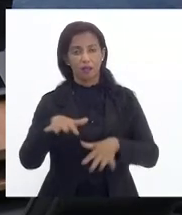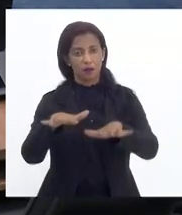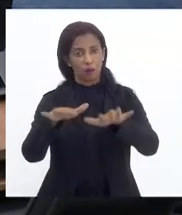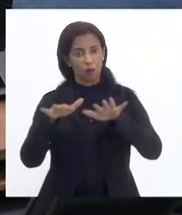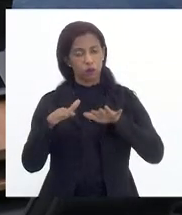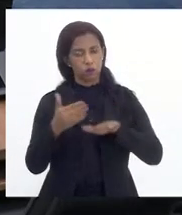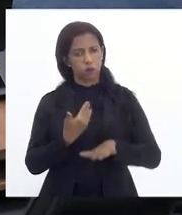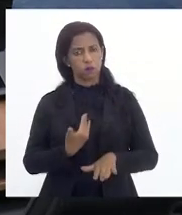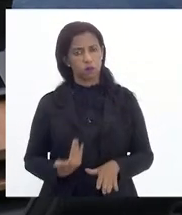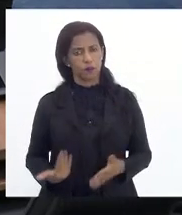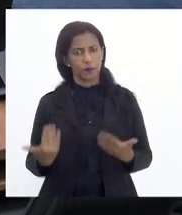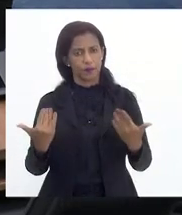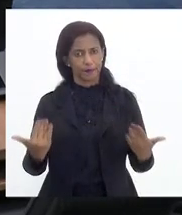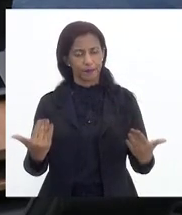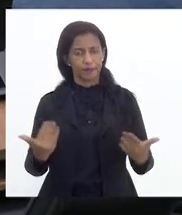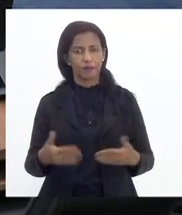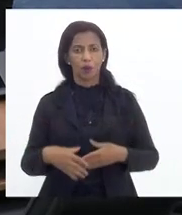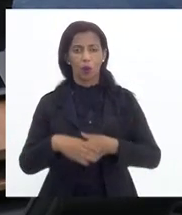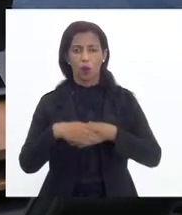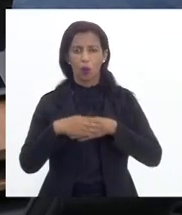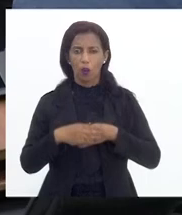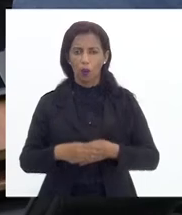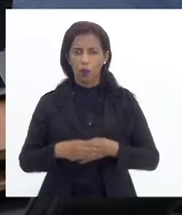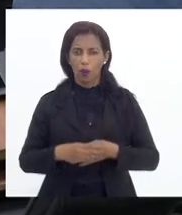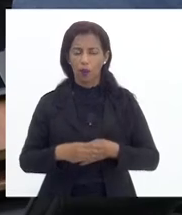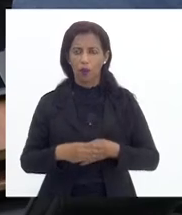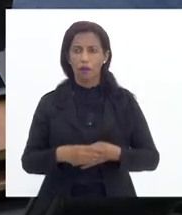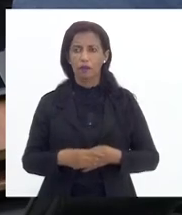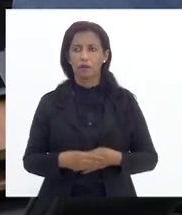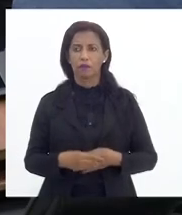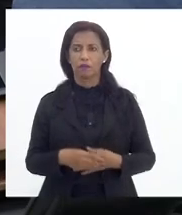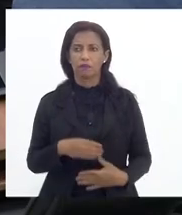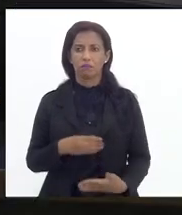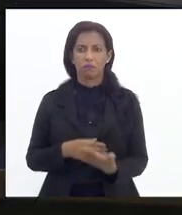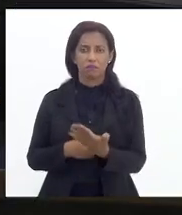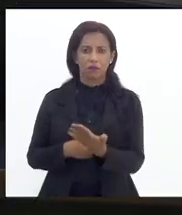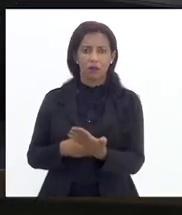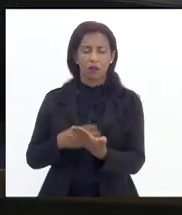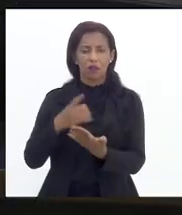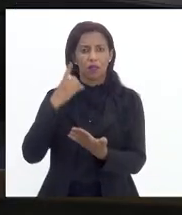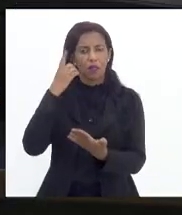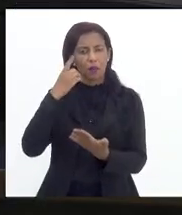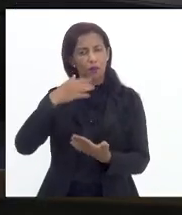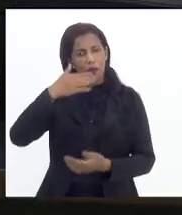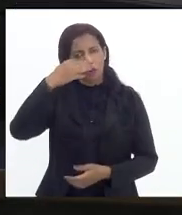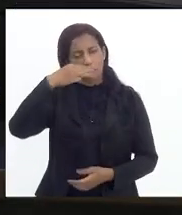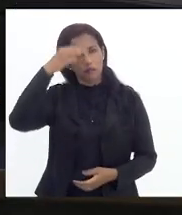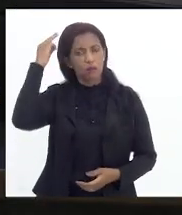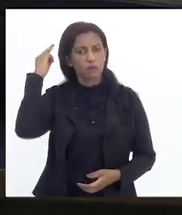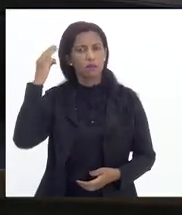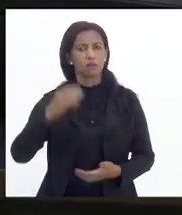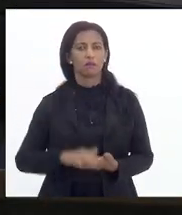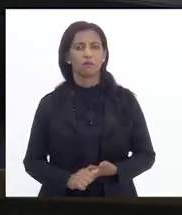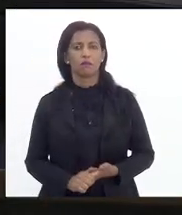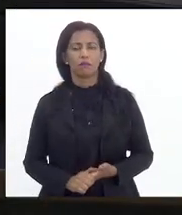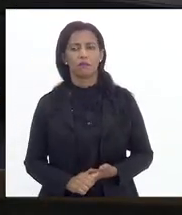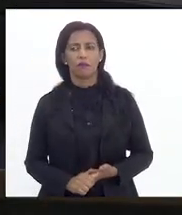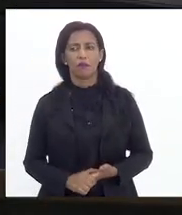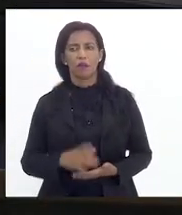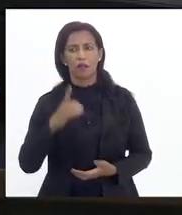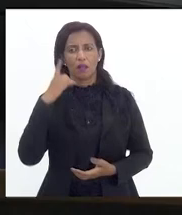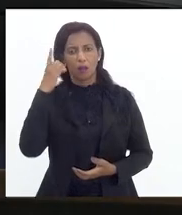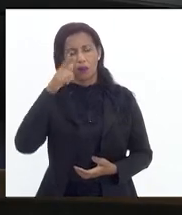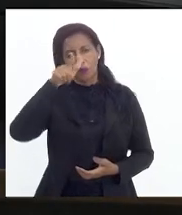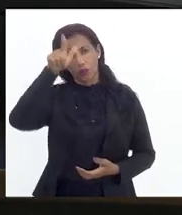audiência pública quero cumprimentar se ele tivesse um deputado umas Pacheco excelentíssimo